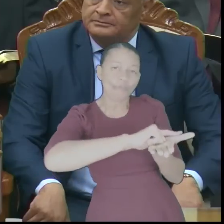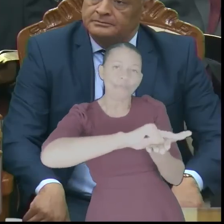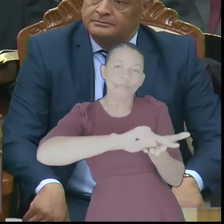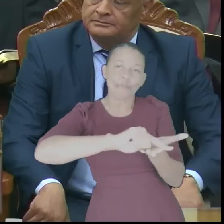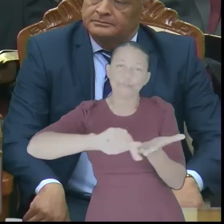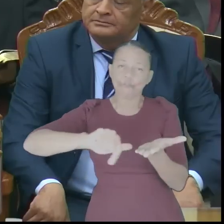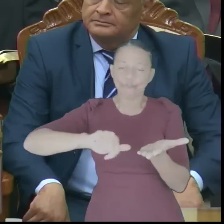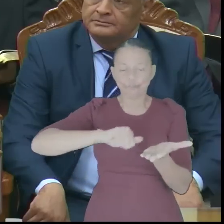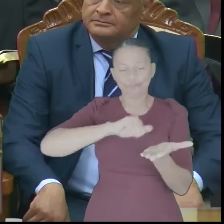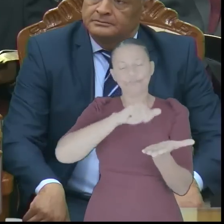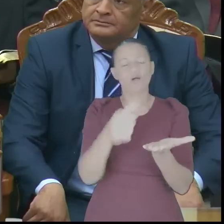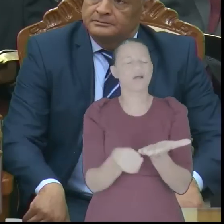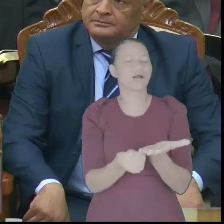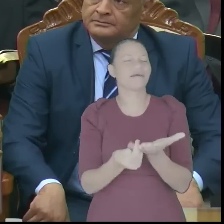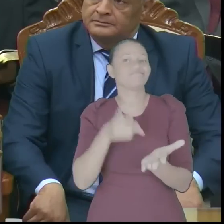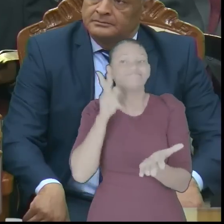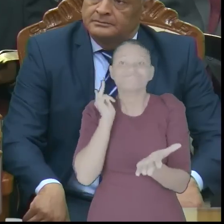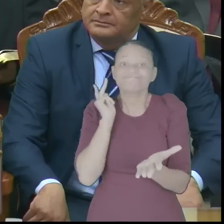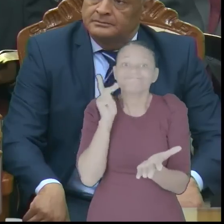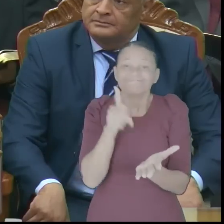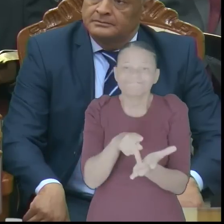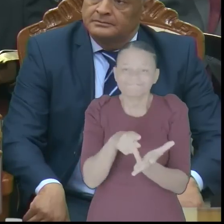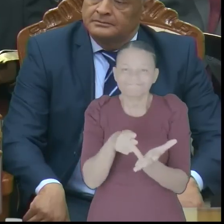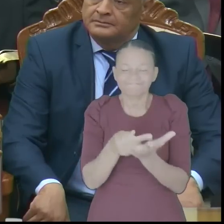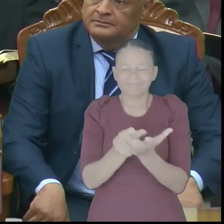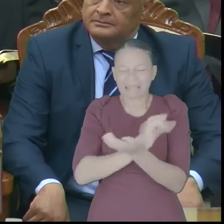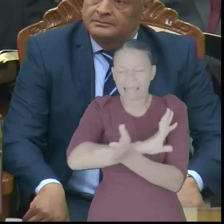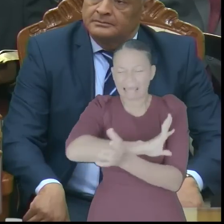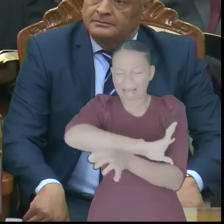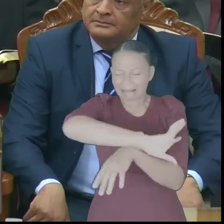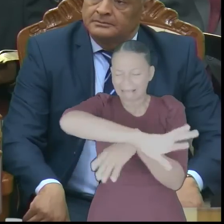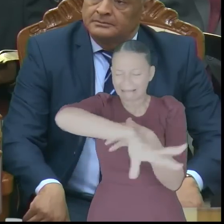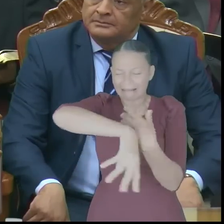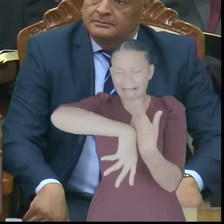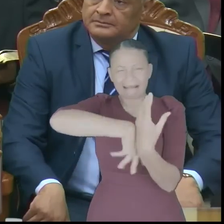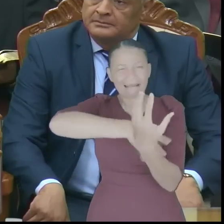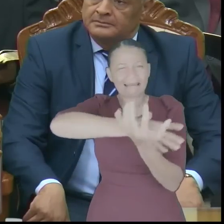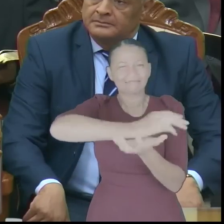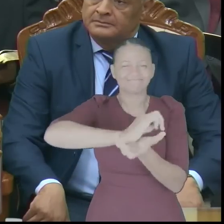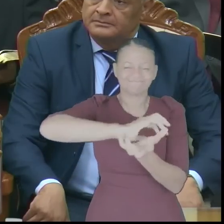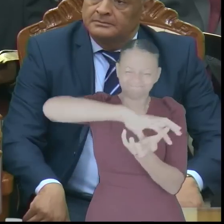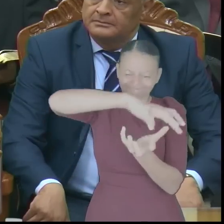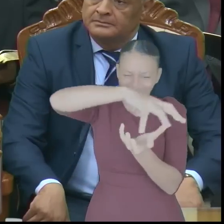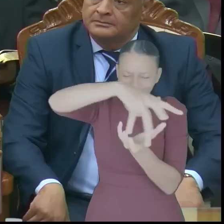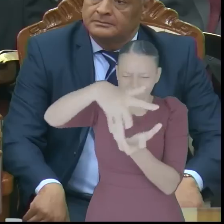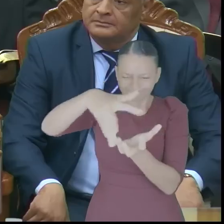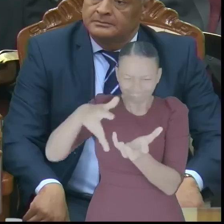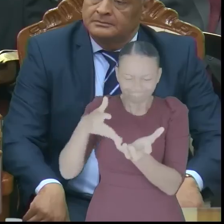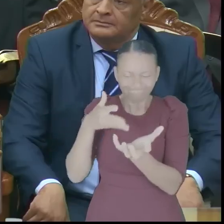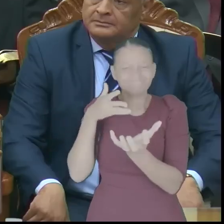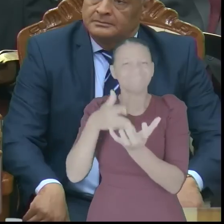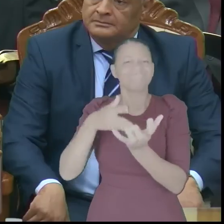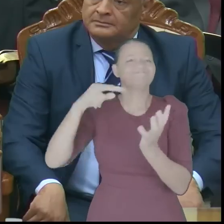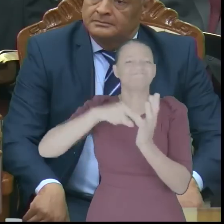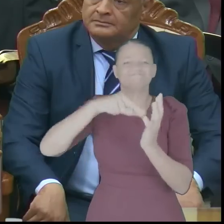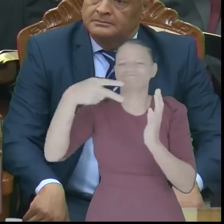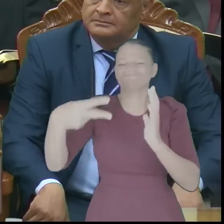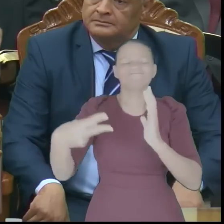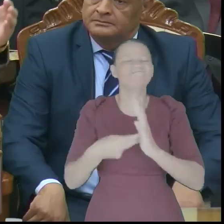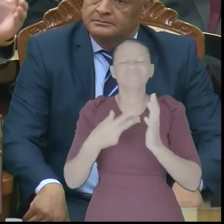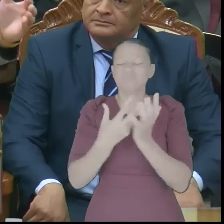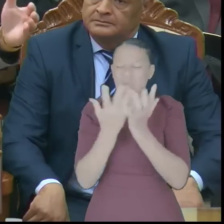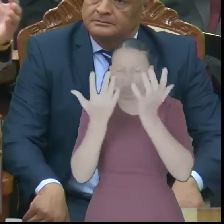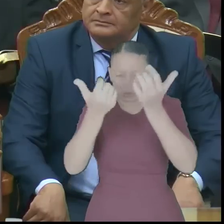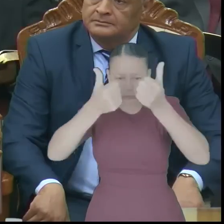terra estava um verdadeiro caos. A terra era o retrato do caos. Mas